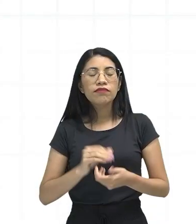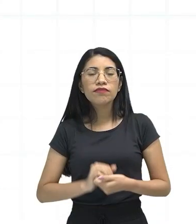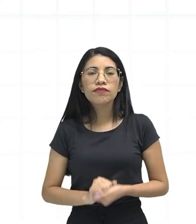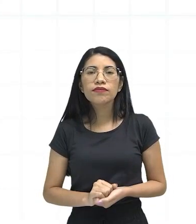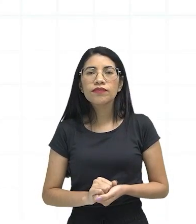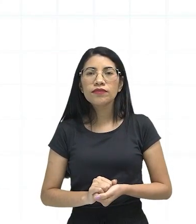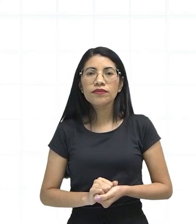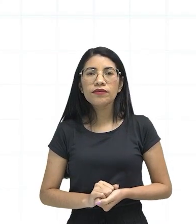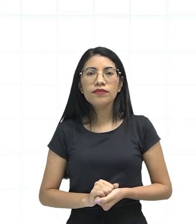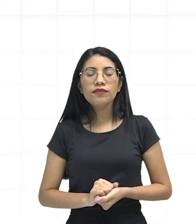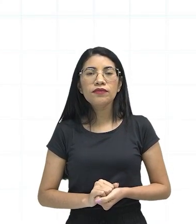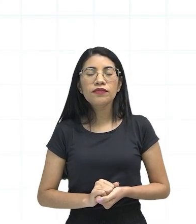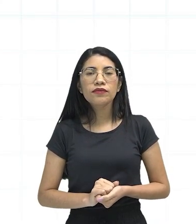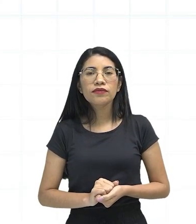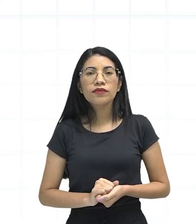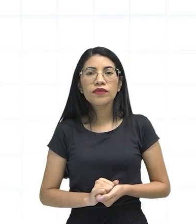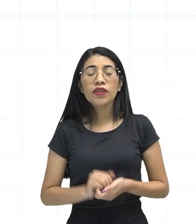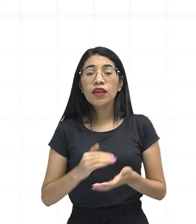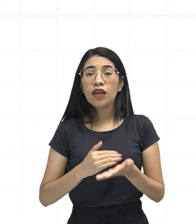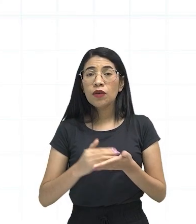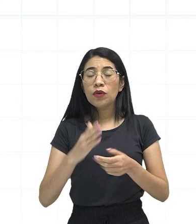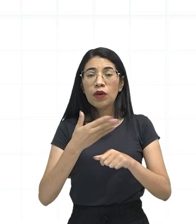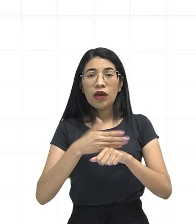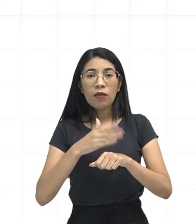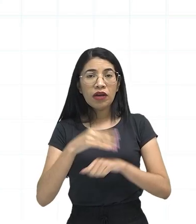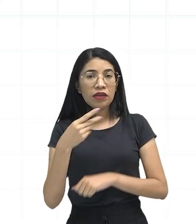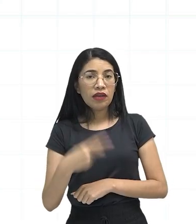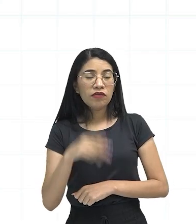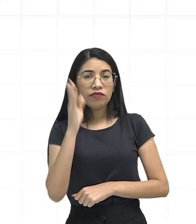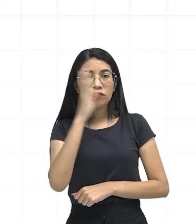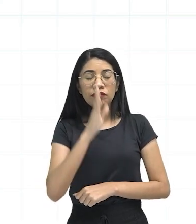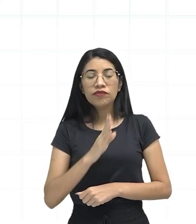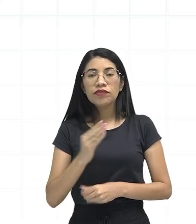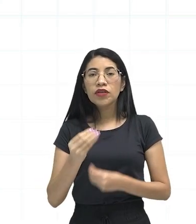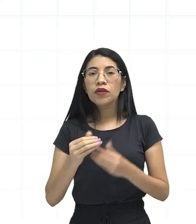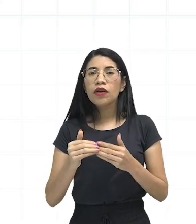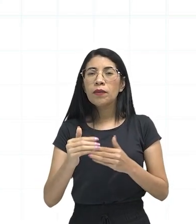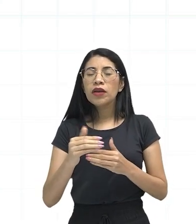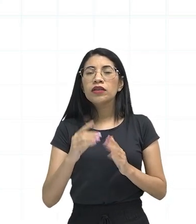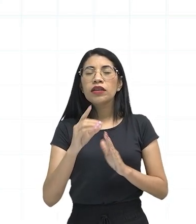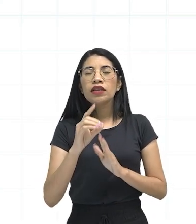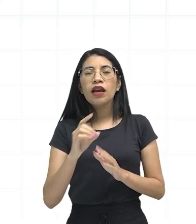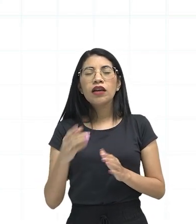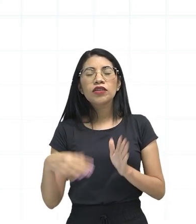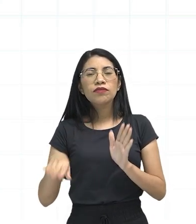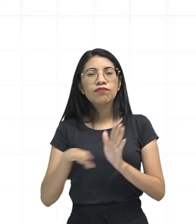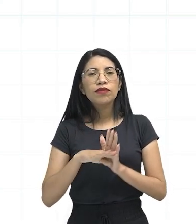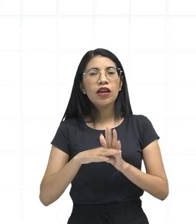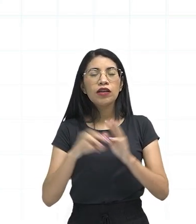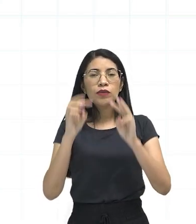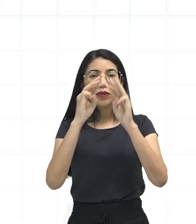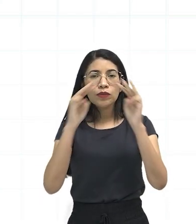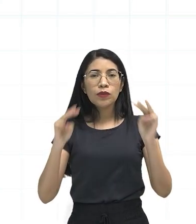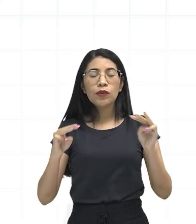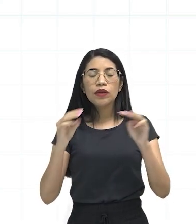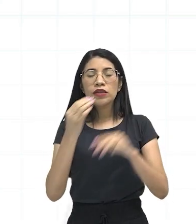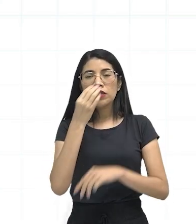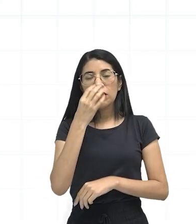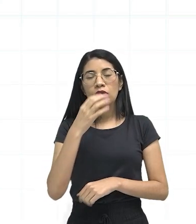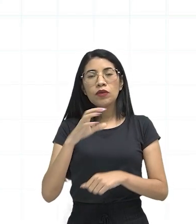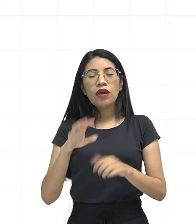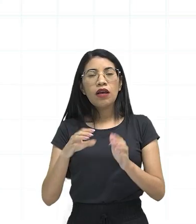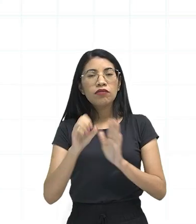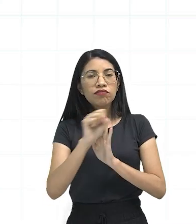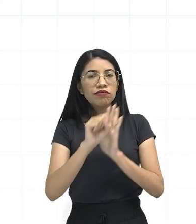ver. Começou a ser praticada no Brasil a partir da chegada do circo no século